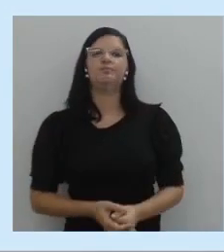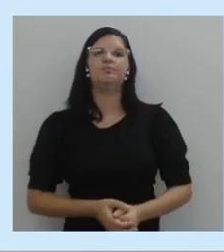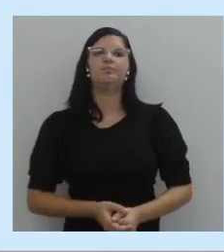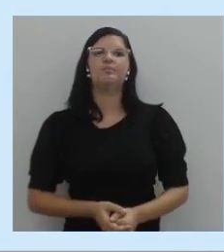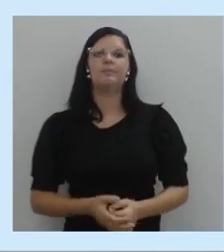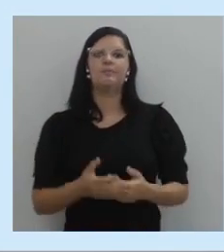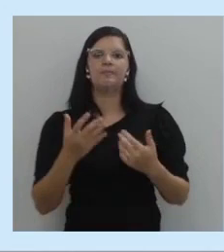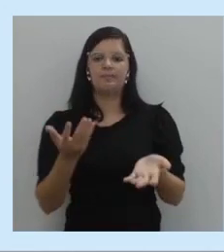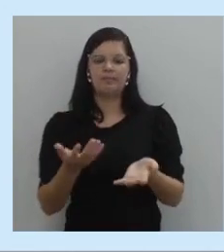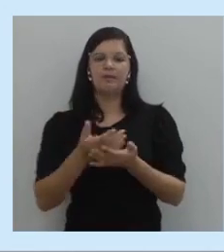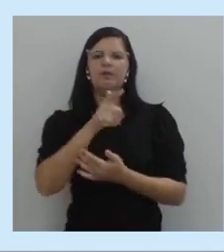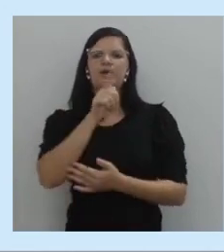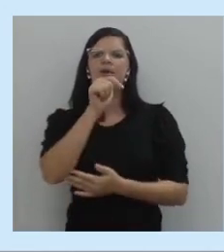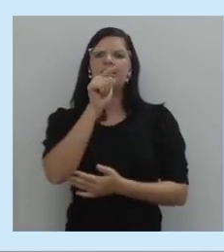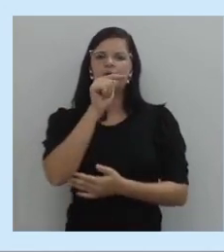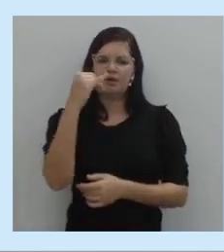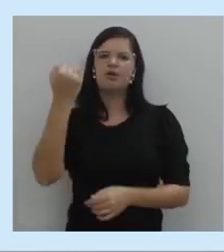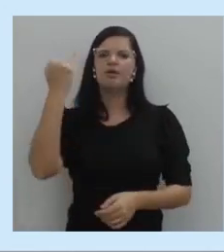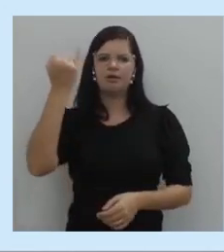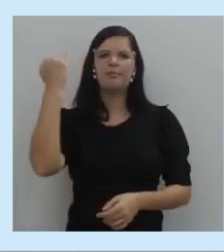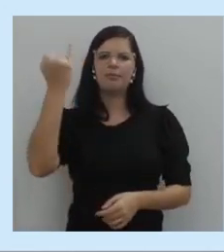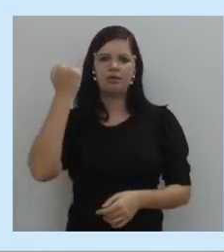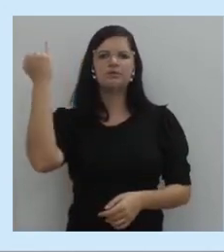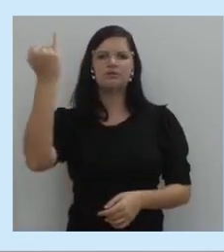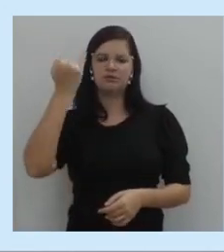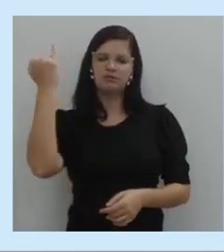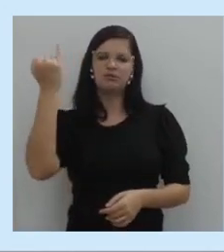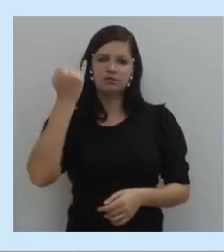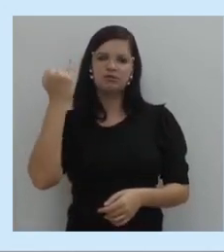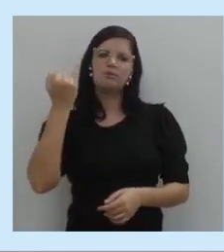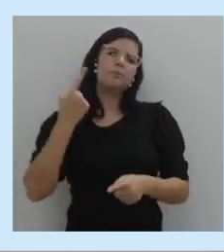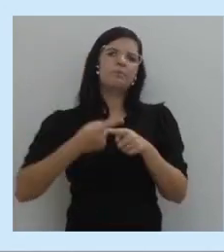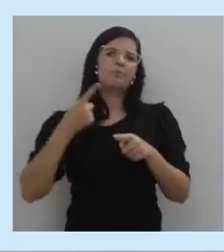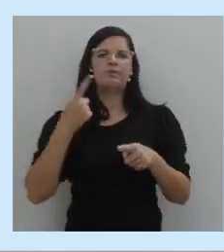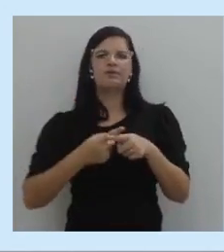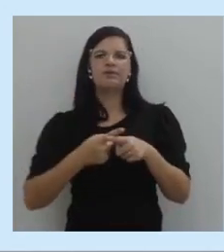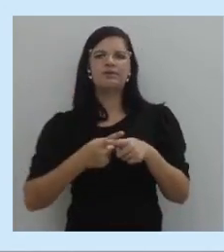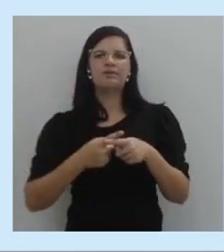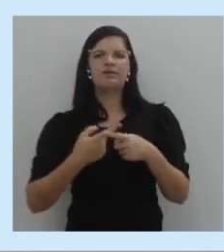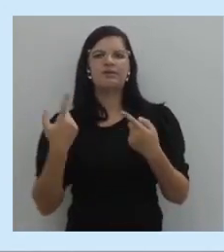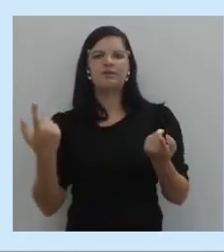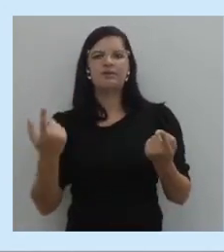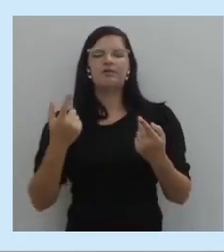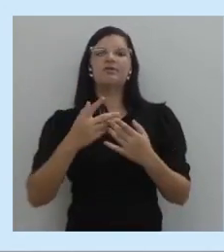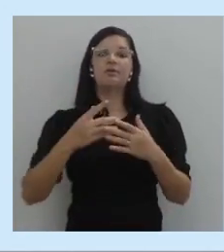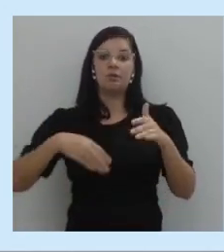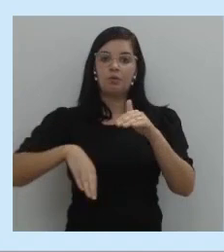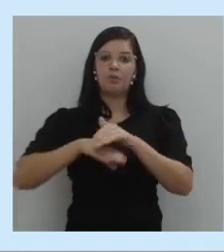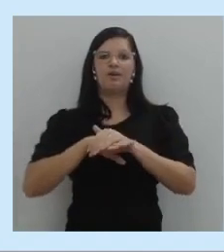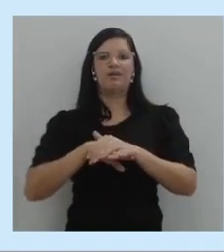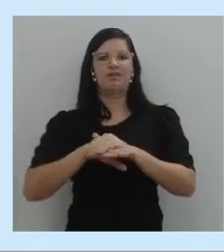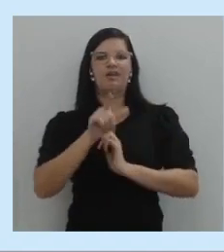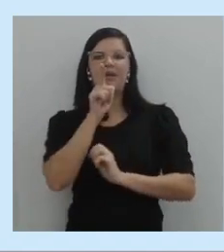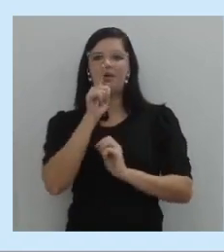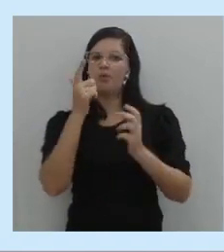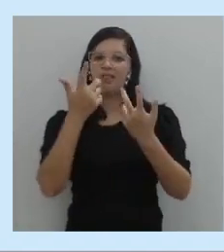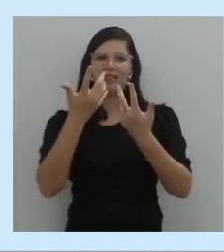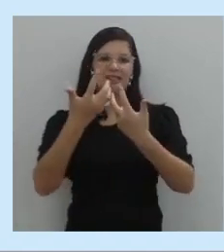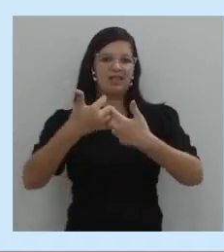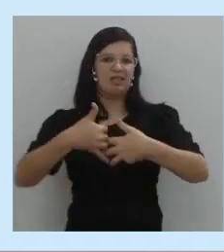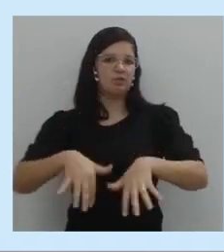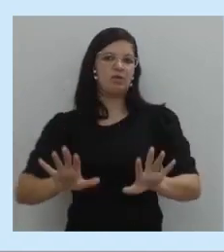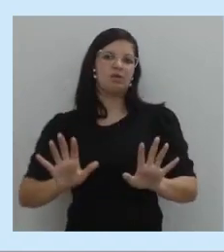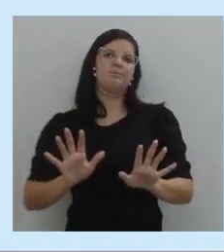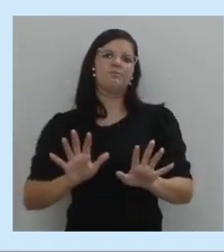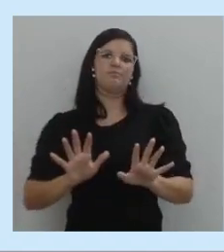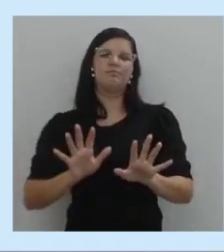oitavo. Então, os aquíferos eles são importantes para nós porque são um reservatório aí natural de